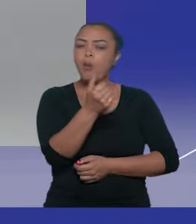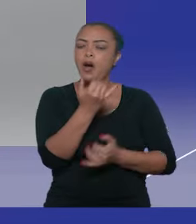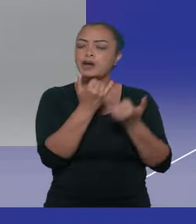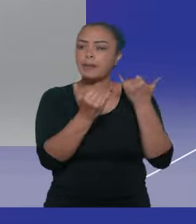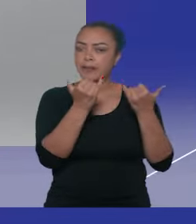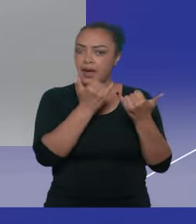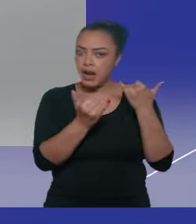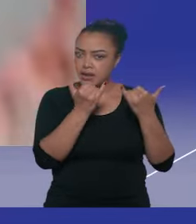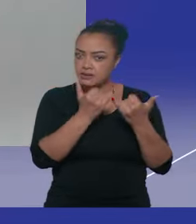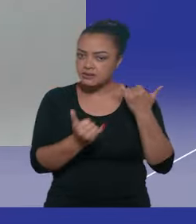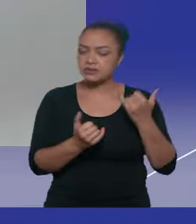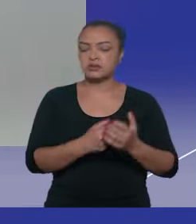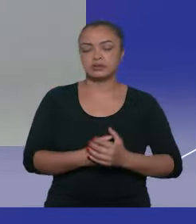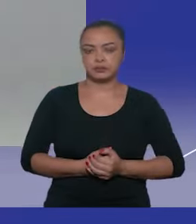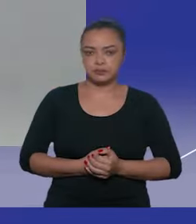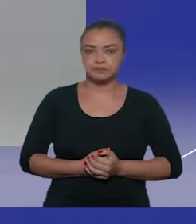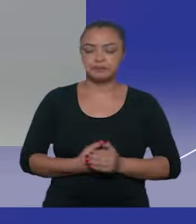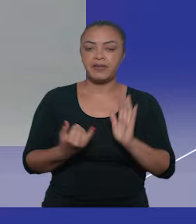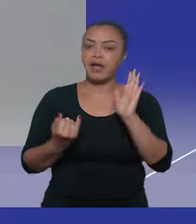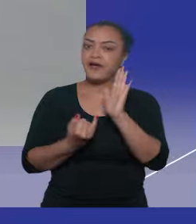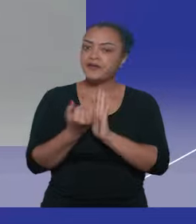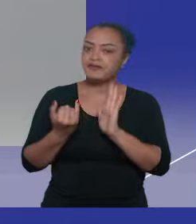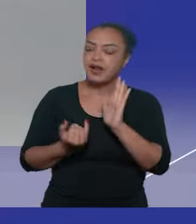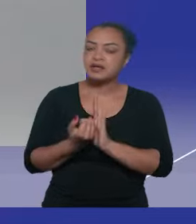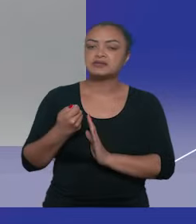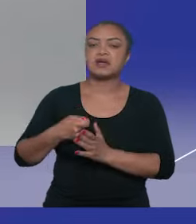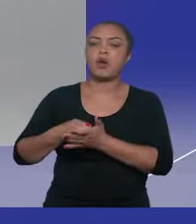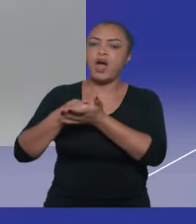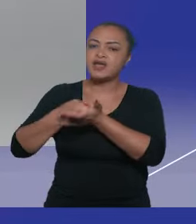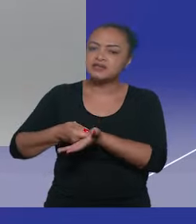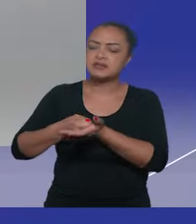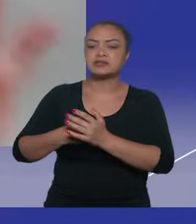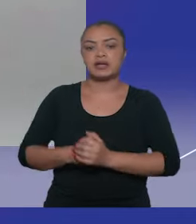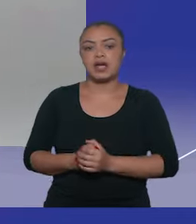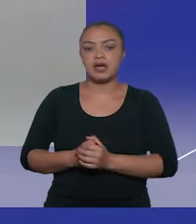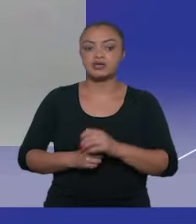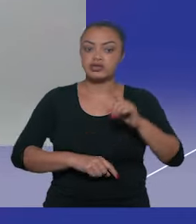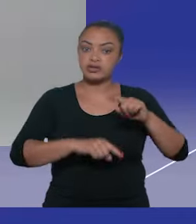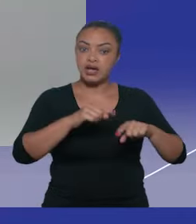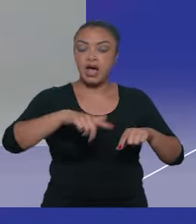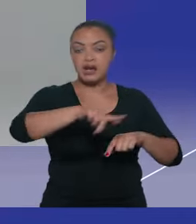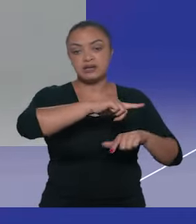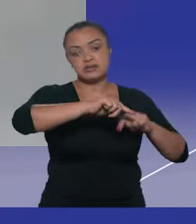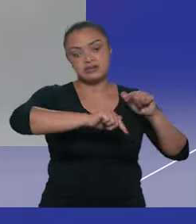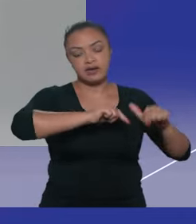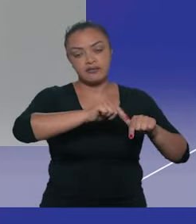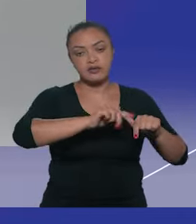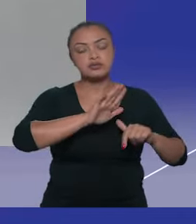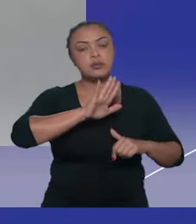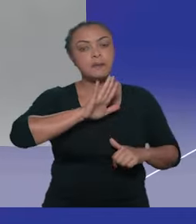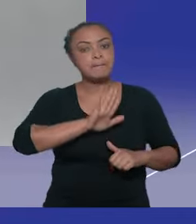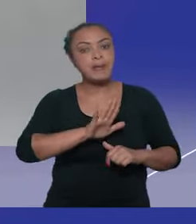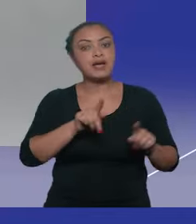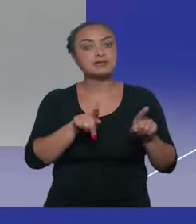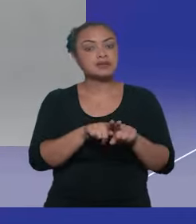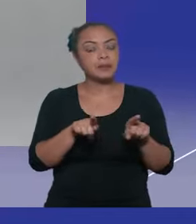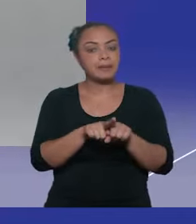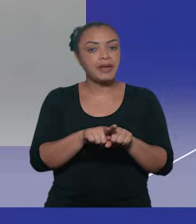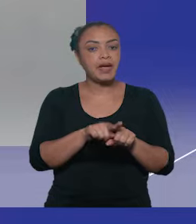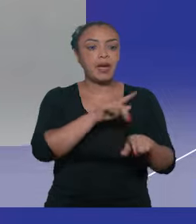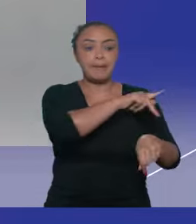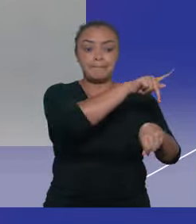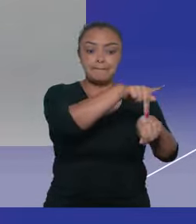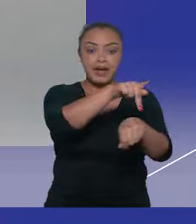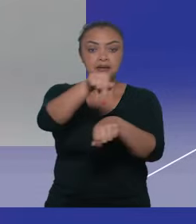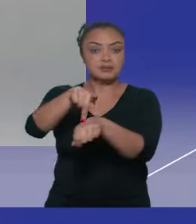quase a mesma história, atividade resiliente, a inflação um pouco mais resistente quando a gente pensa em serviços, mas tem as suas próprias